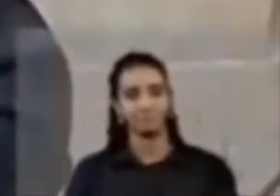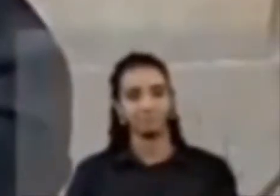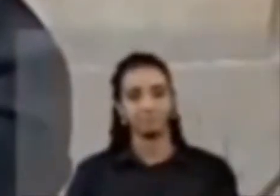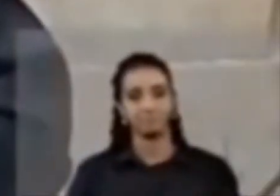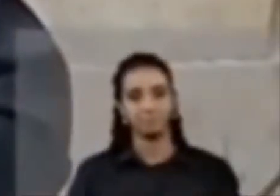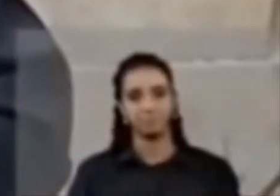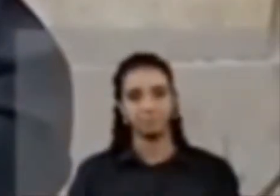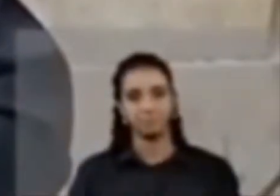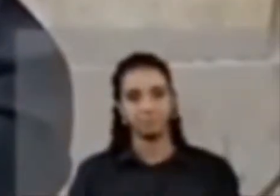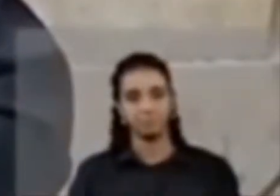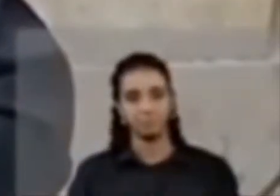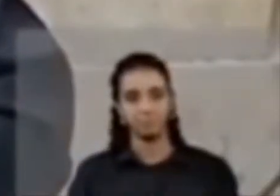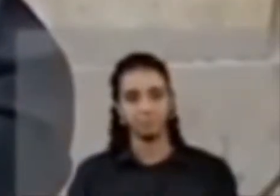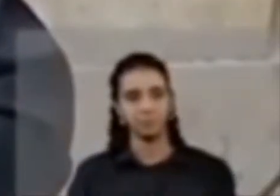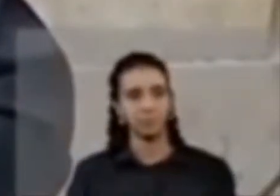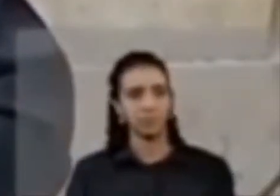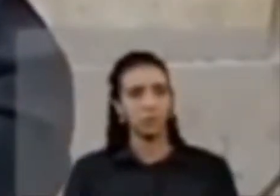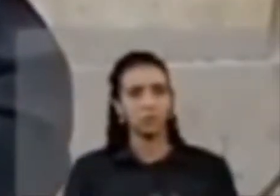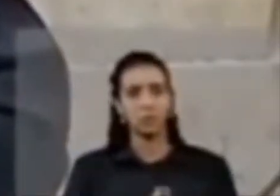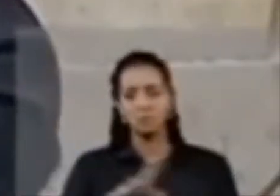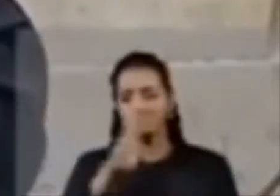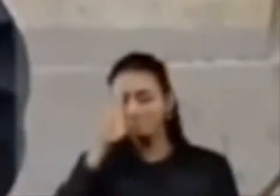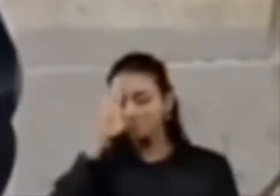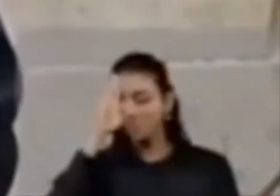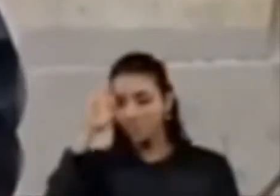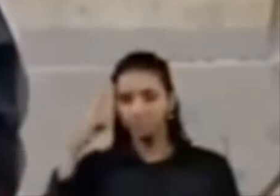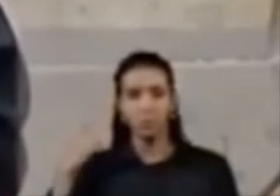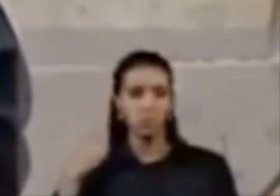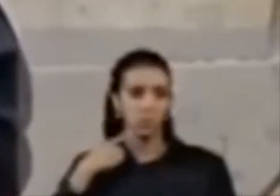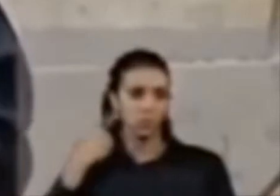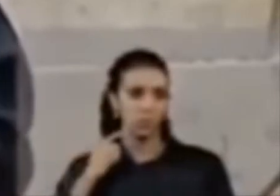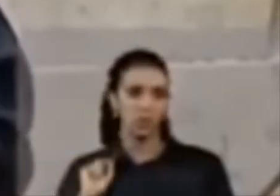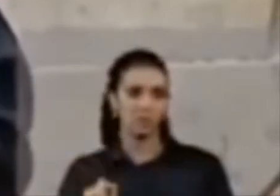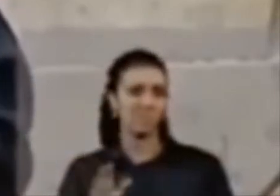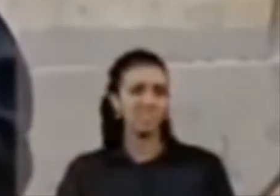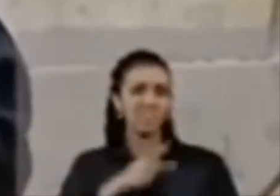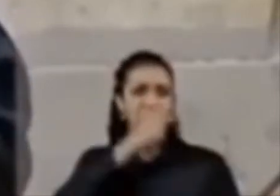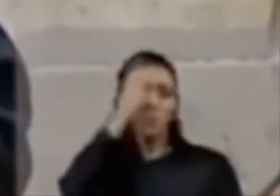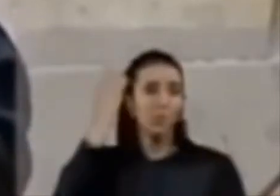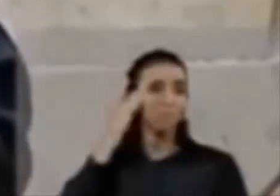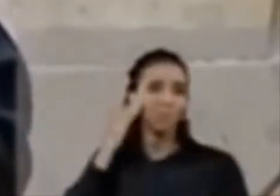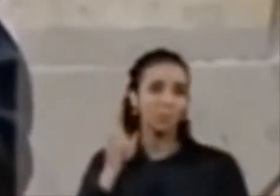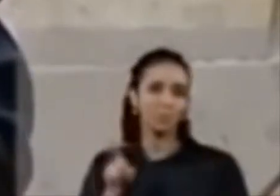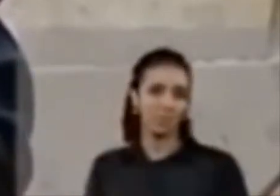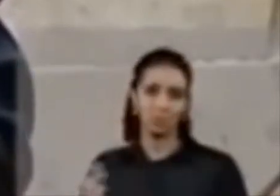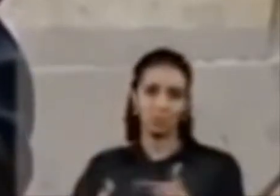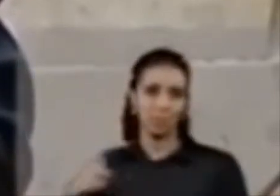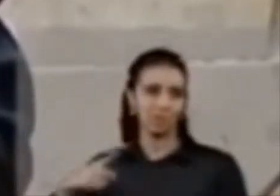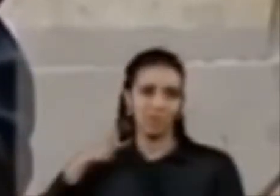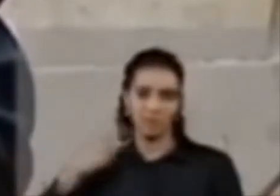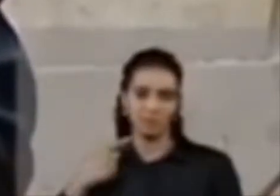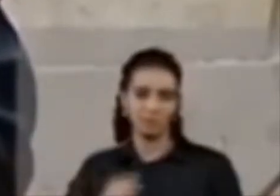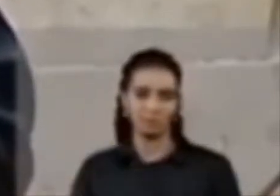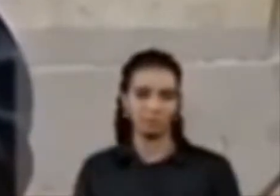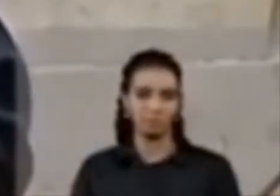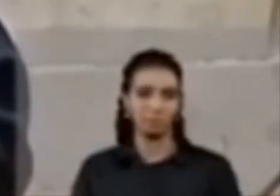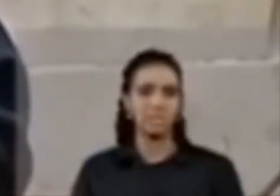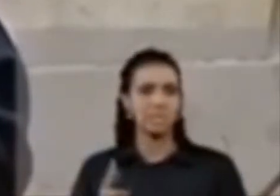o indispensável papel do advogado, nem sempre compreendido,